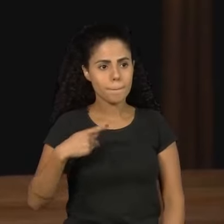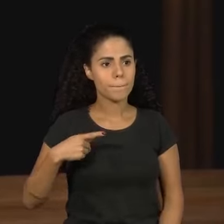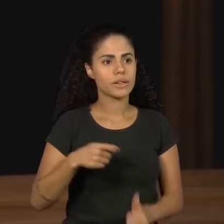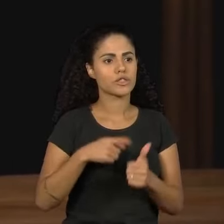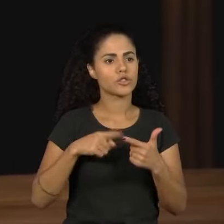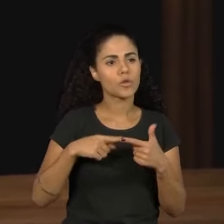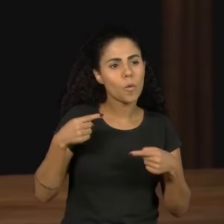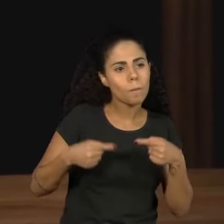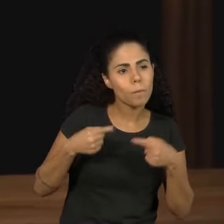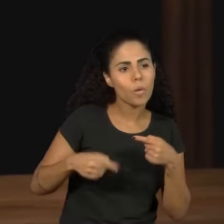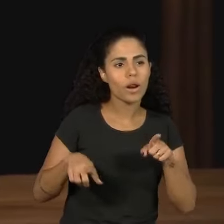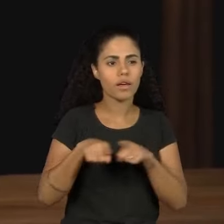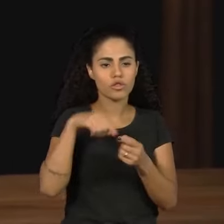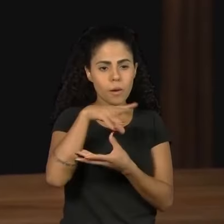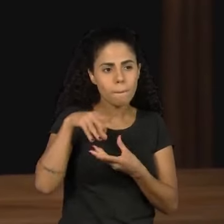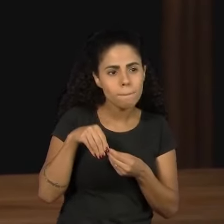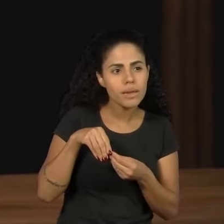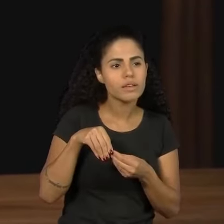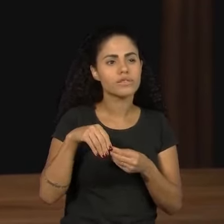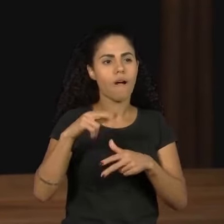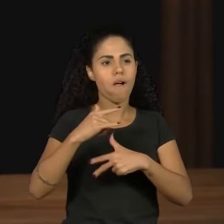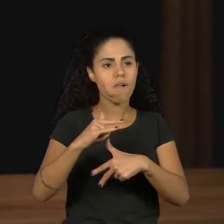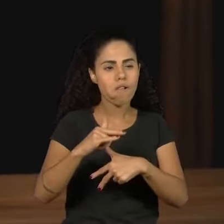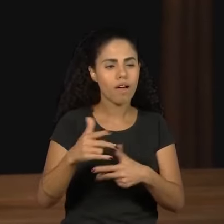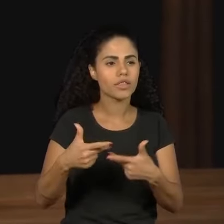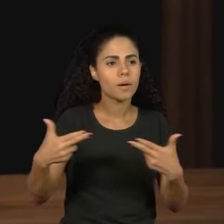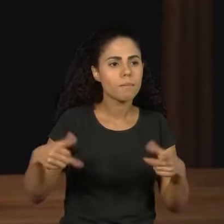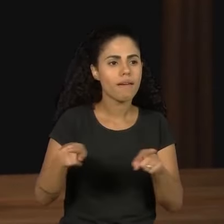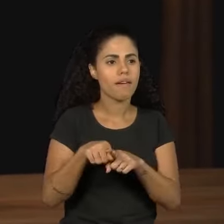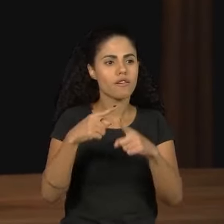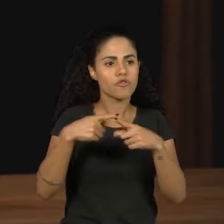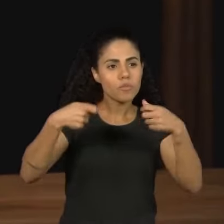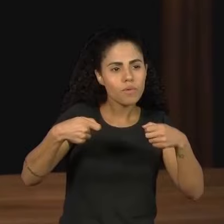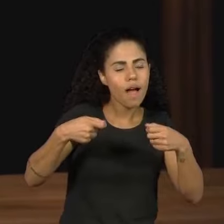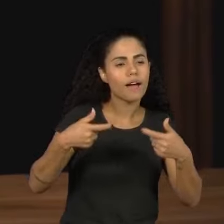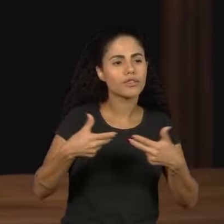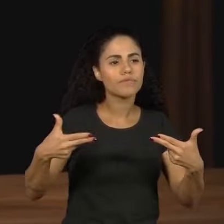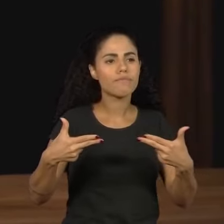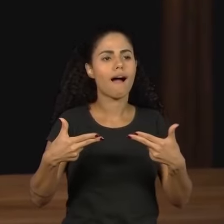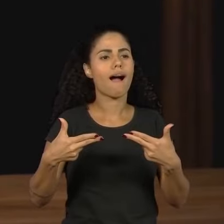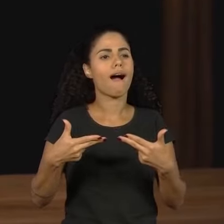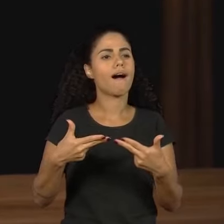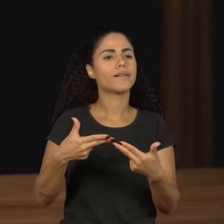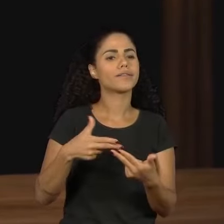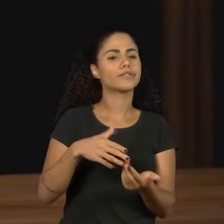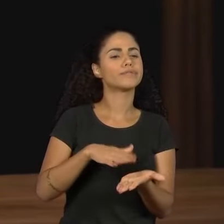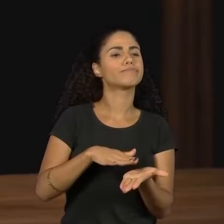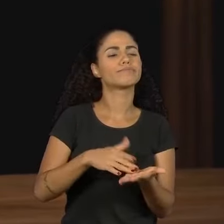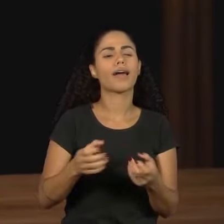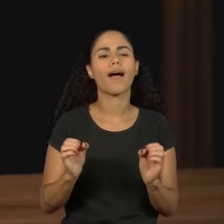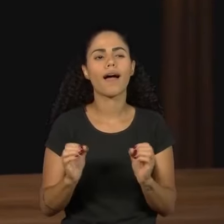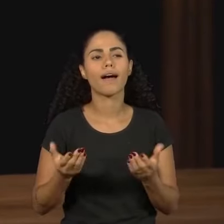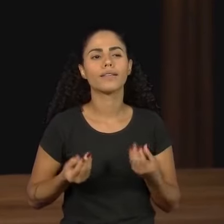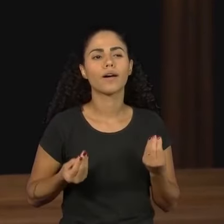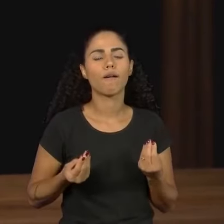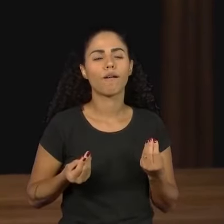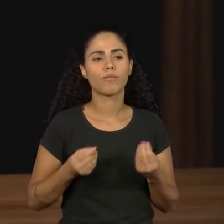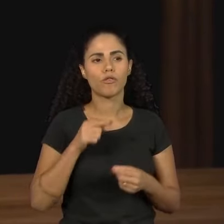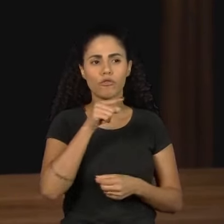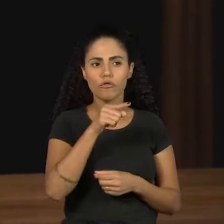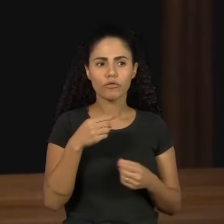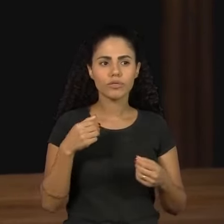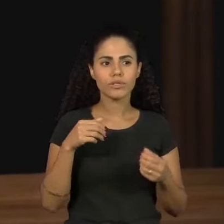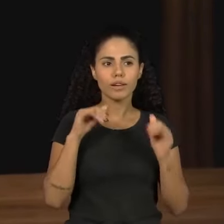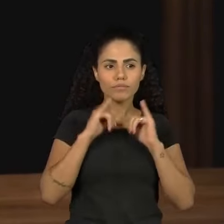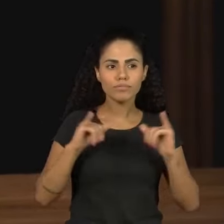político pilantra mídia manipuladora jogos de azar impunidade né tudo você é profeta